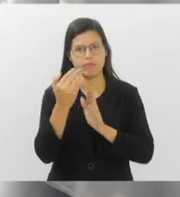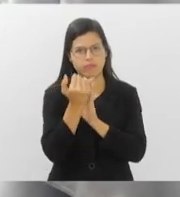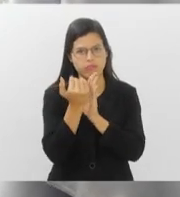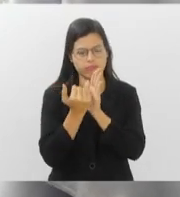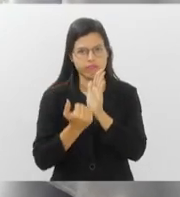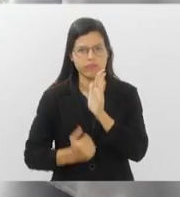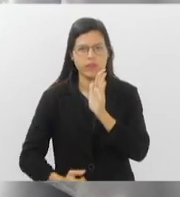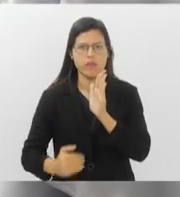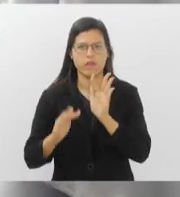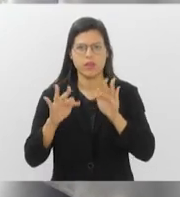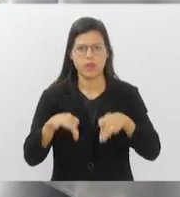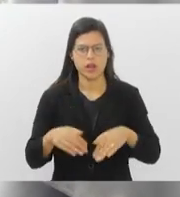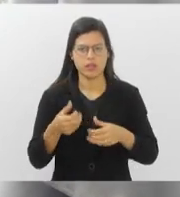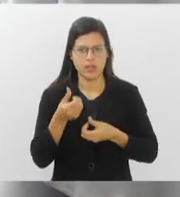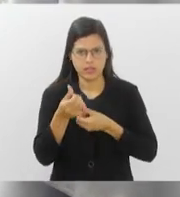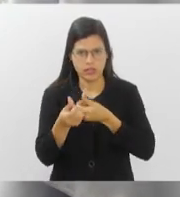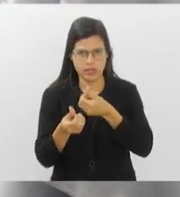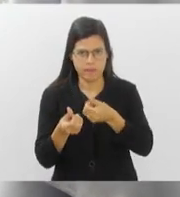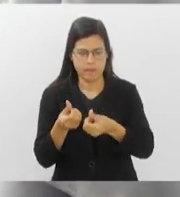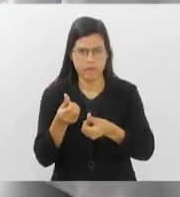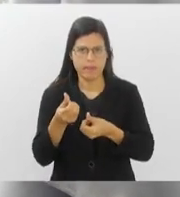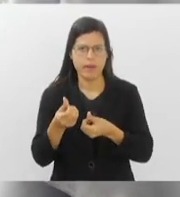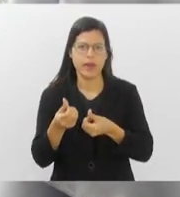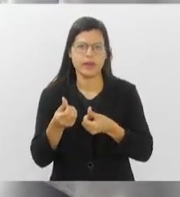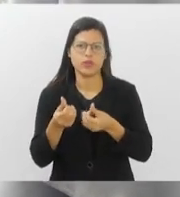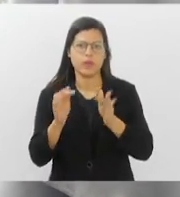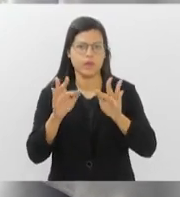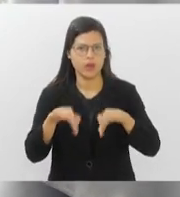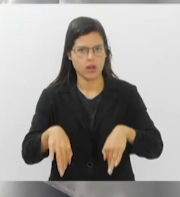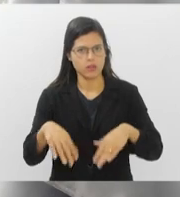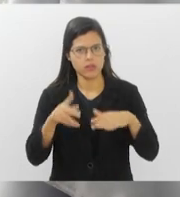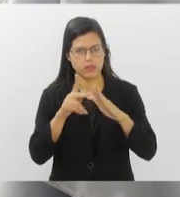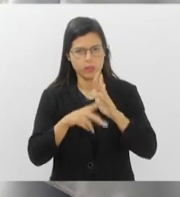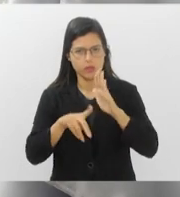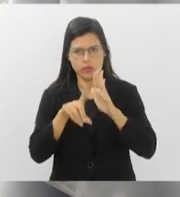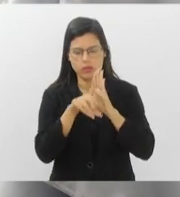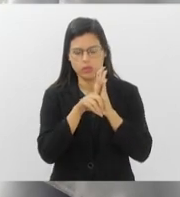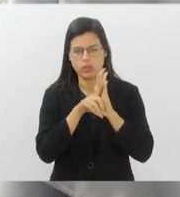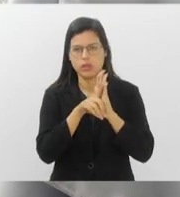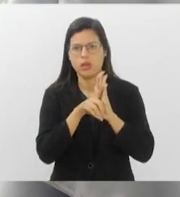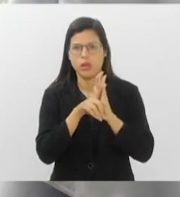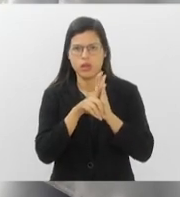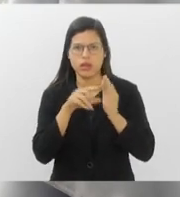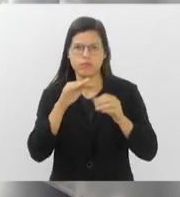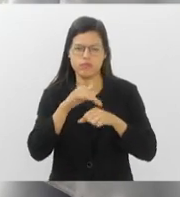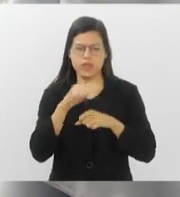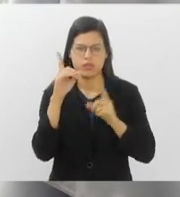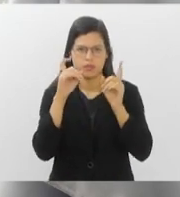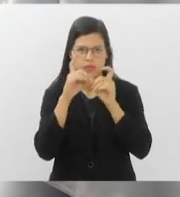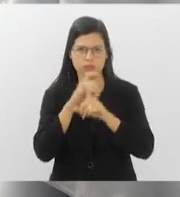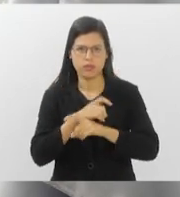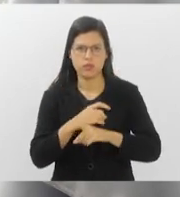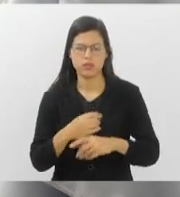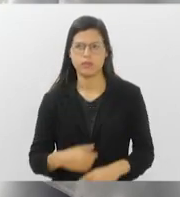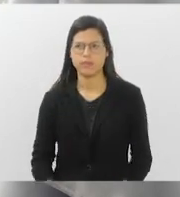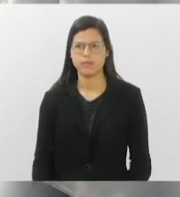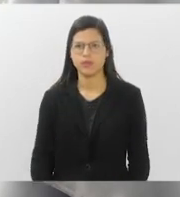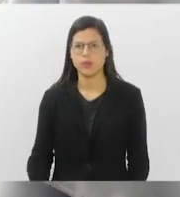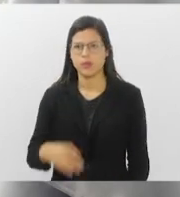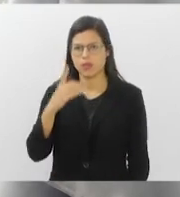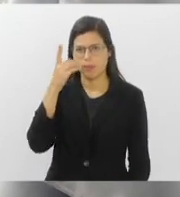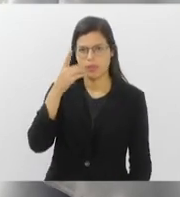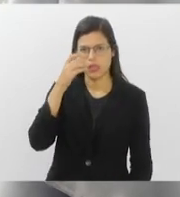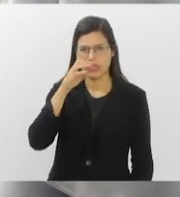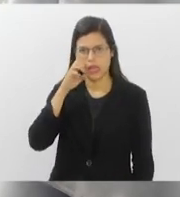encerrar esse semestre com o esgotamento aqui desses projetos mais polêmicos para que possam ir à pauta. Questão de ordem, presidente. Deputada